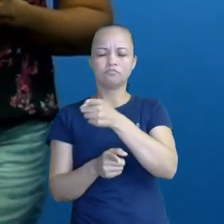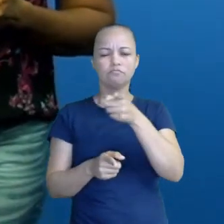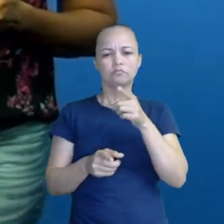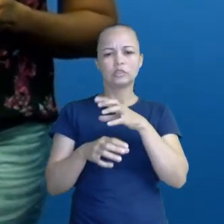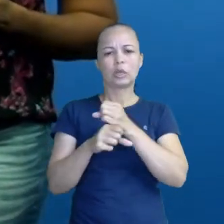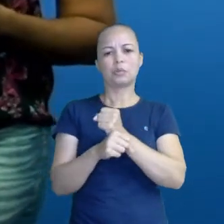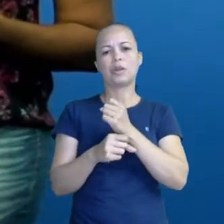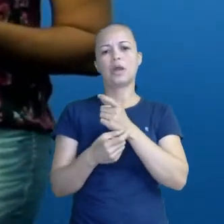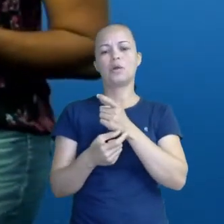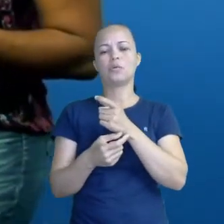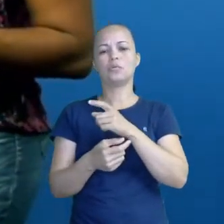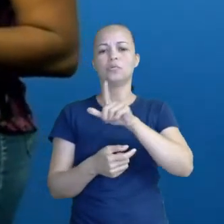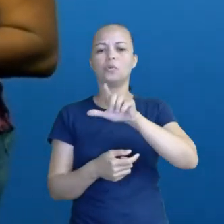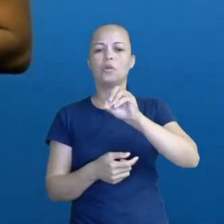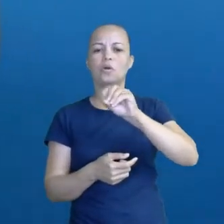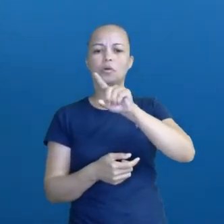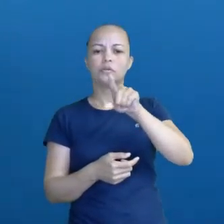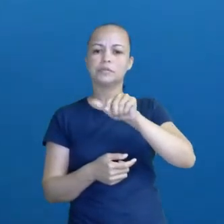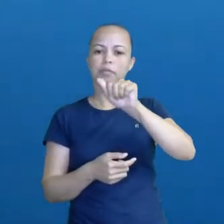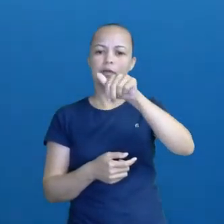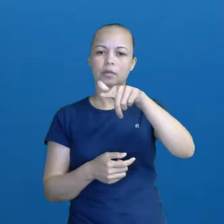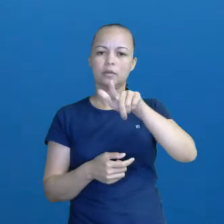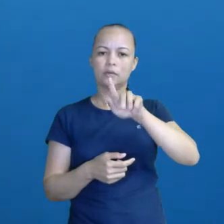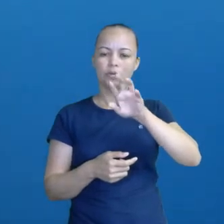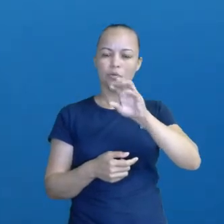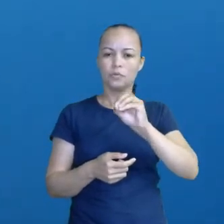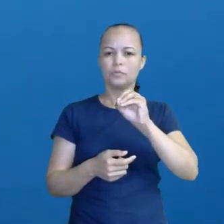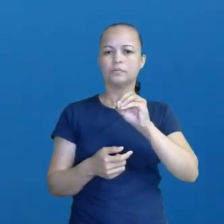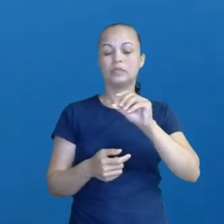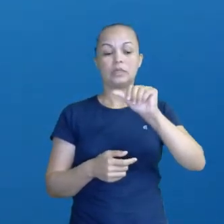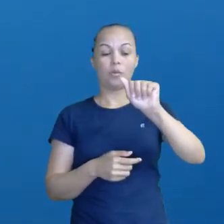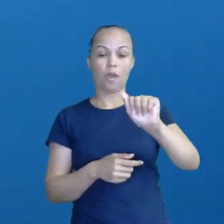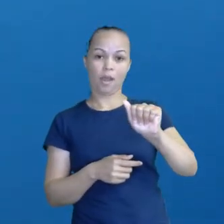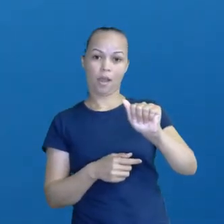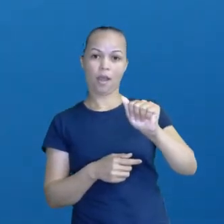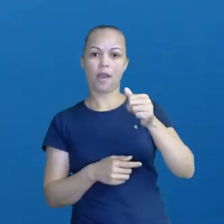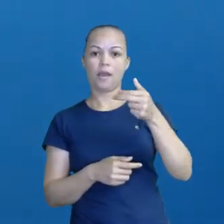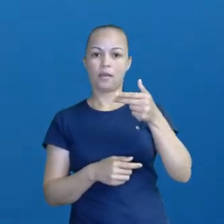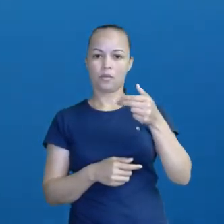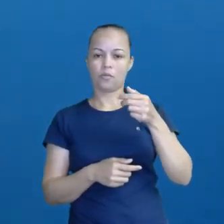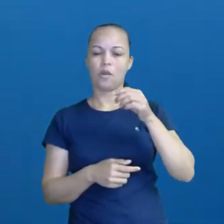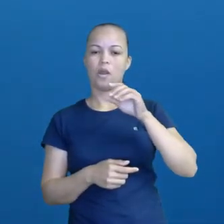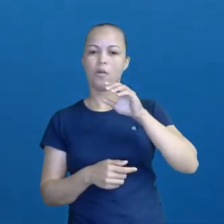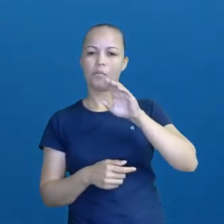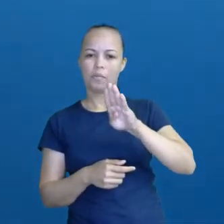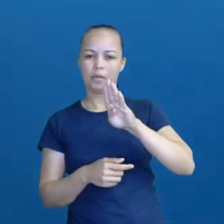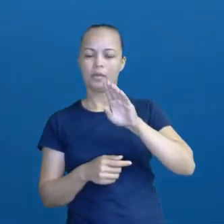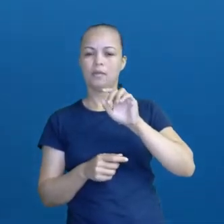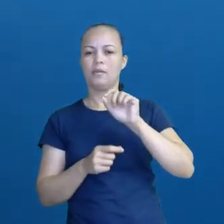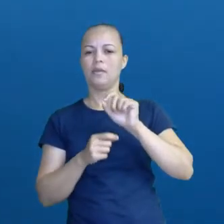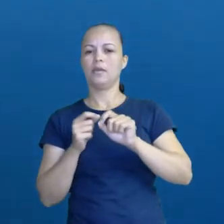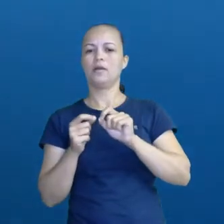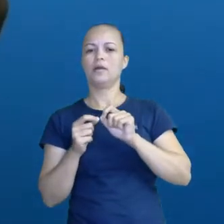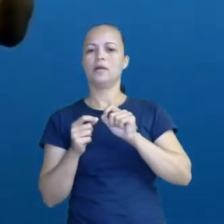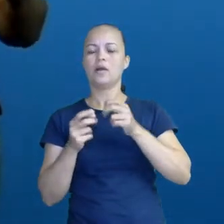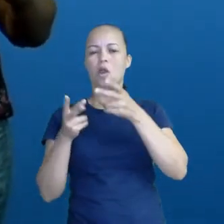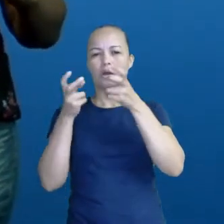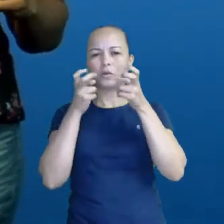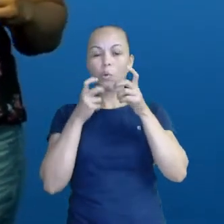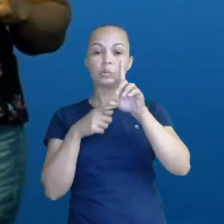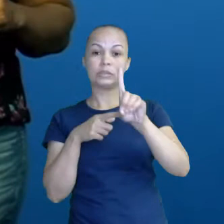o losango tá aí ó a igual ao de veja observação